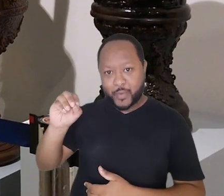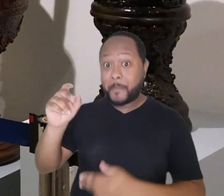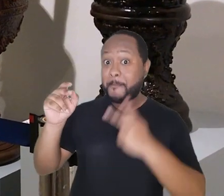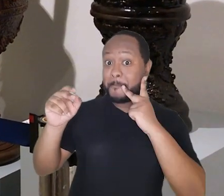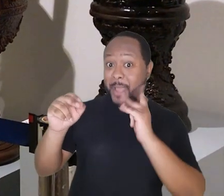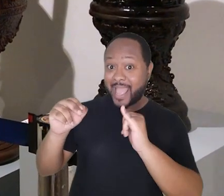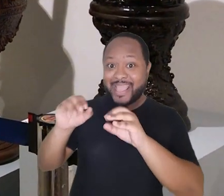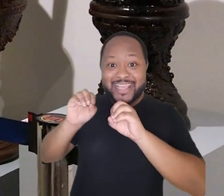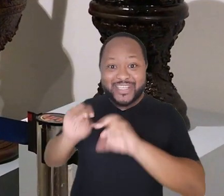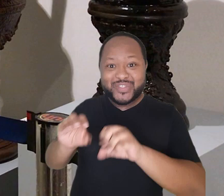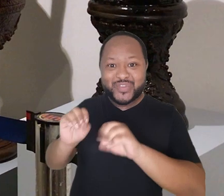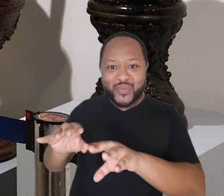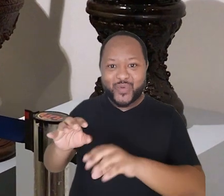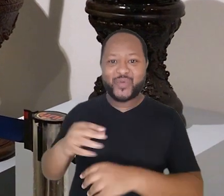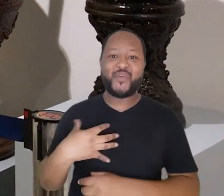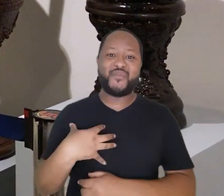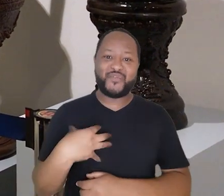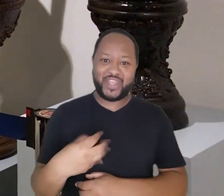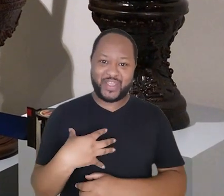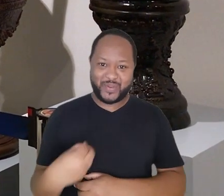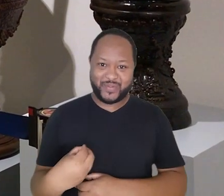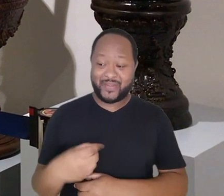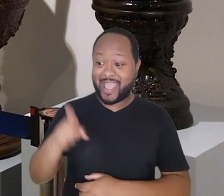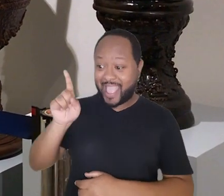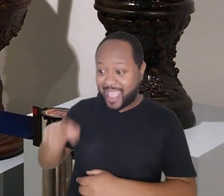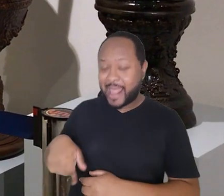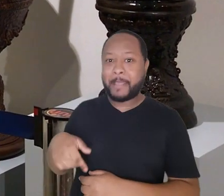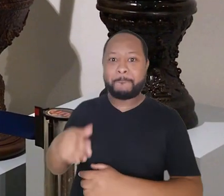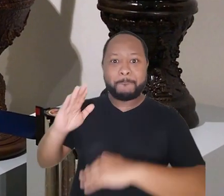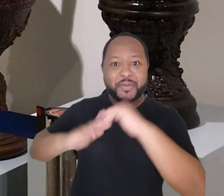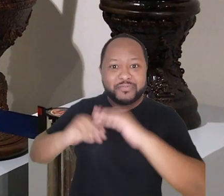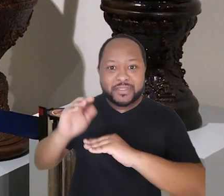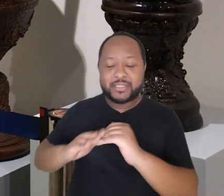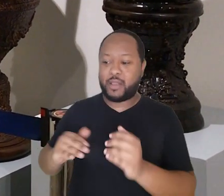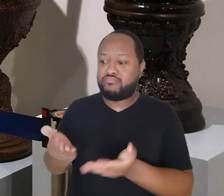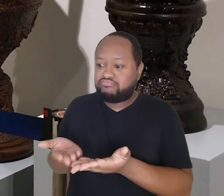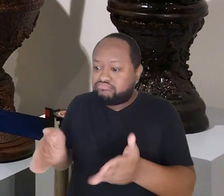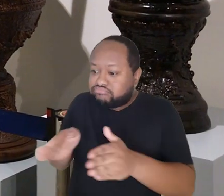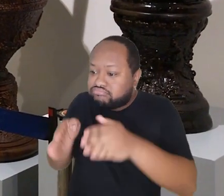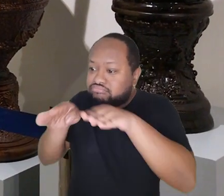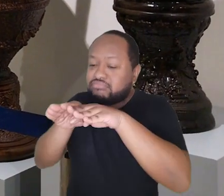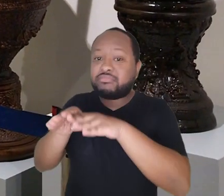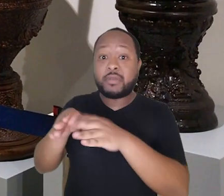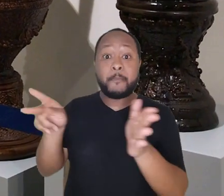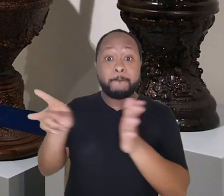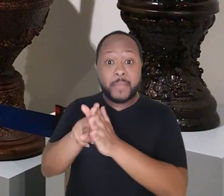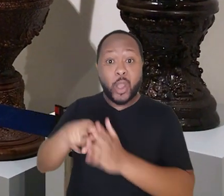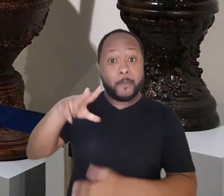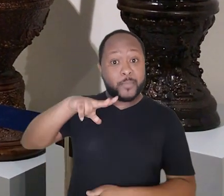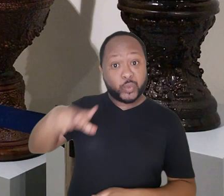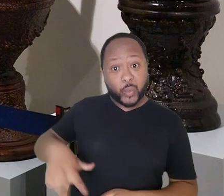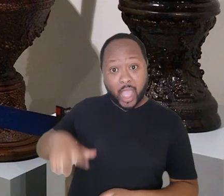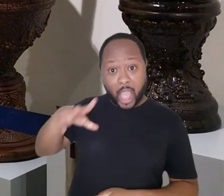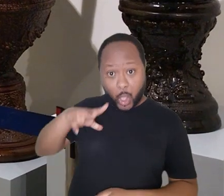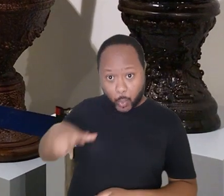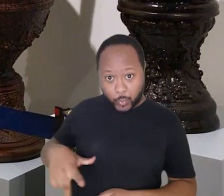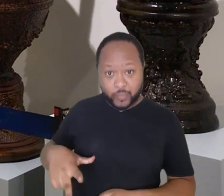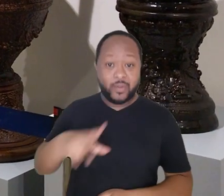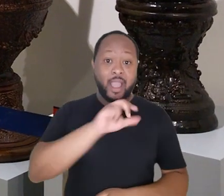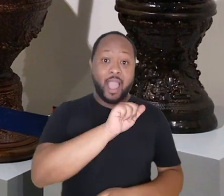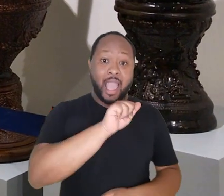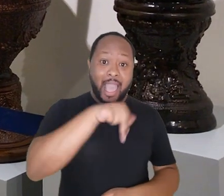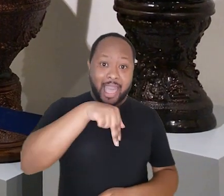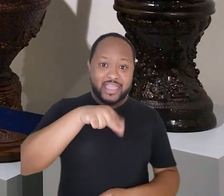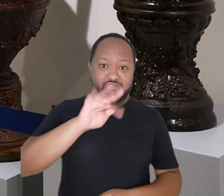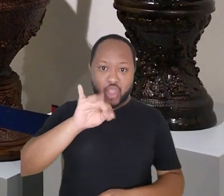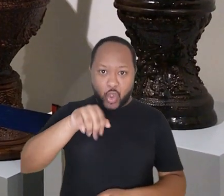pai do Antônio Poteiro era um poteiro português de Portugal. O Antônio Poteiro nasceu em Portugal. E